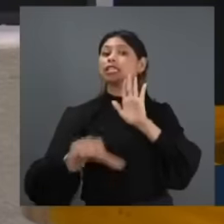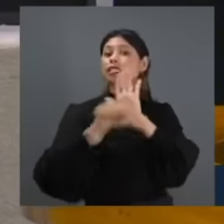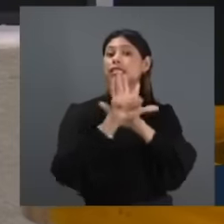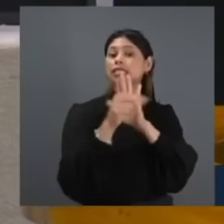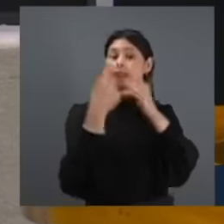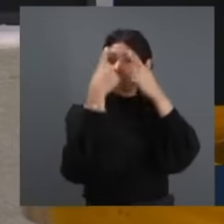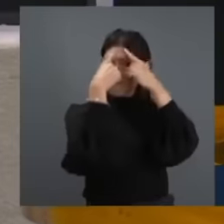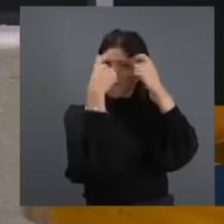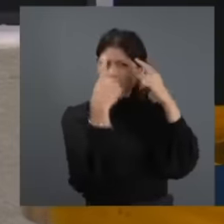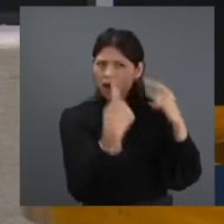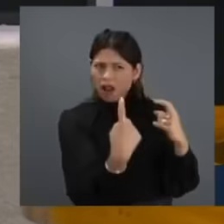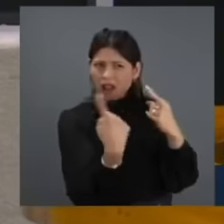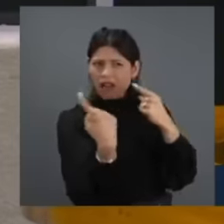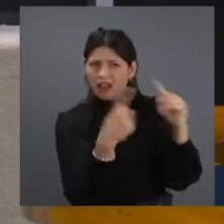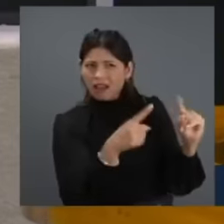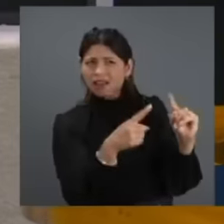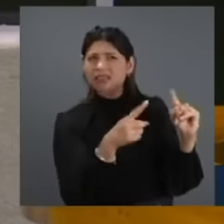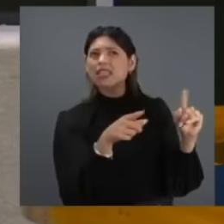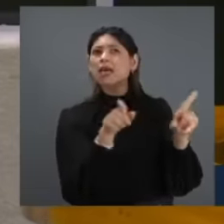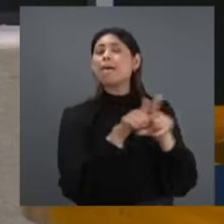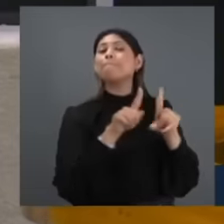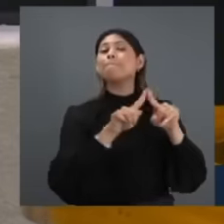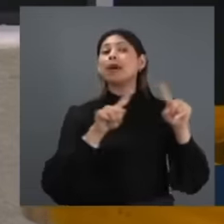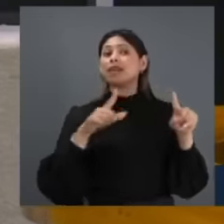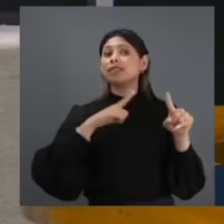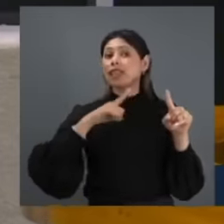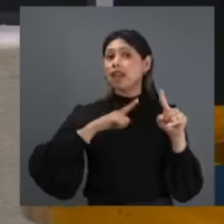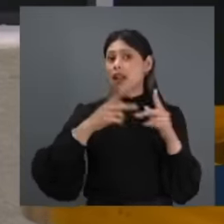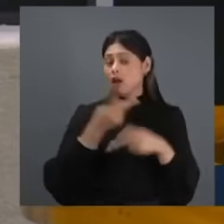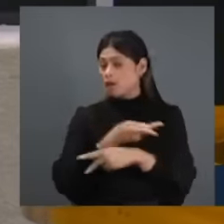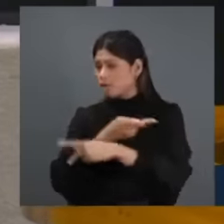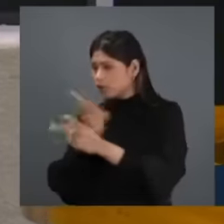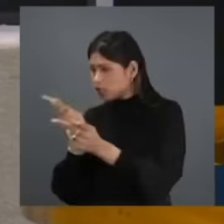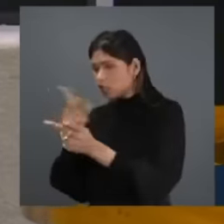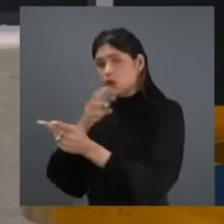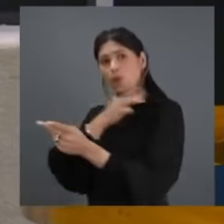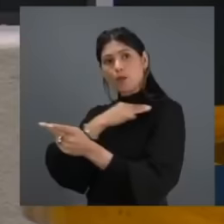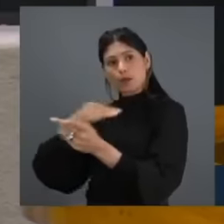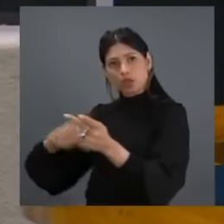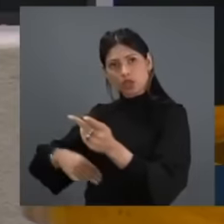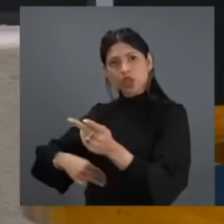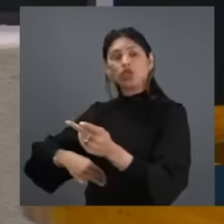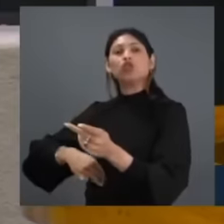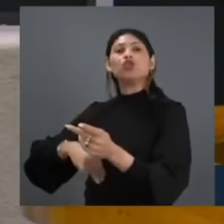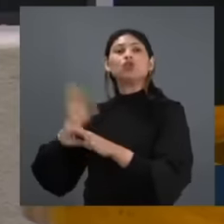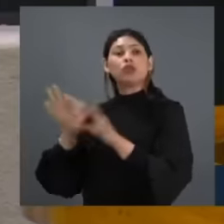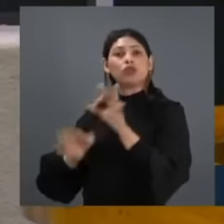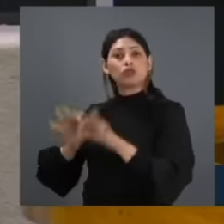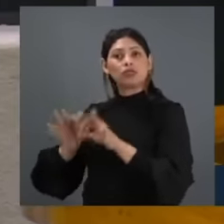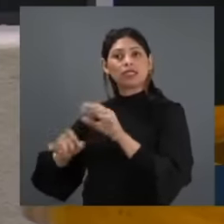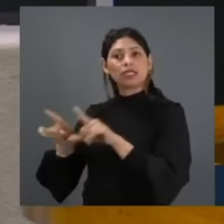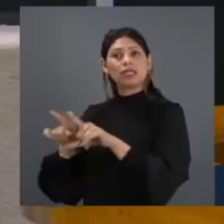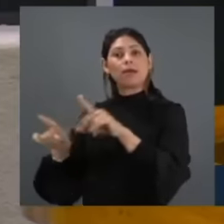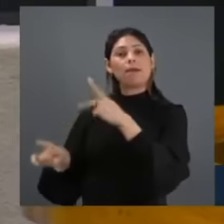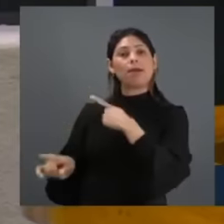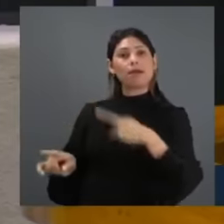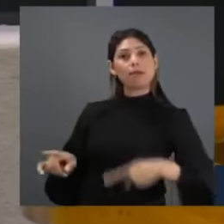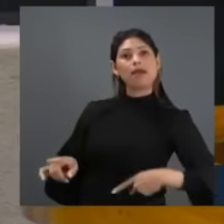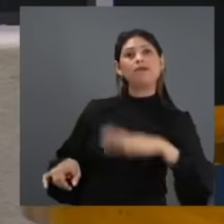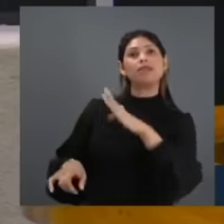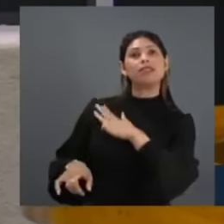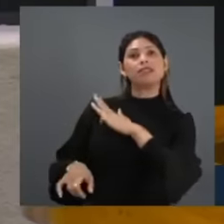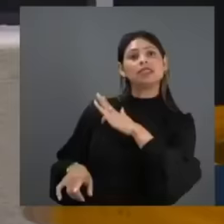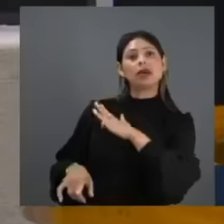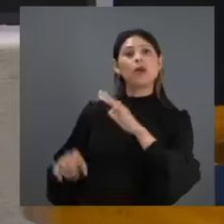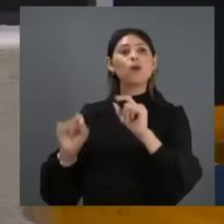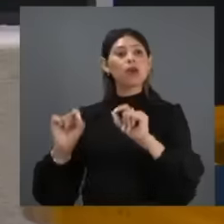uma grandes visitas feitas pelo ministro da Justiça, pelo presidente da República, a presídios para